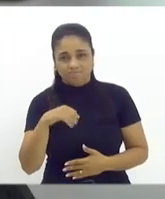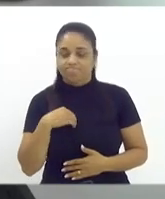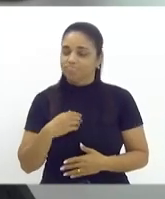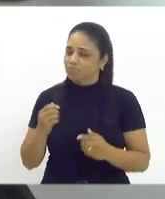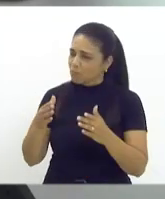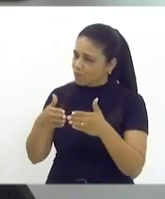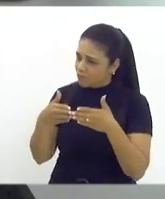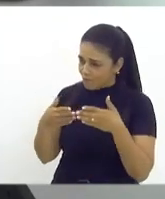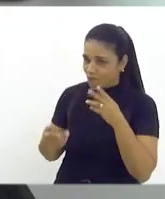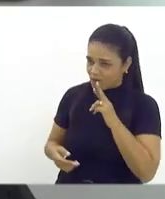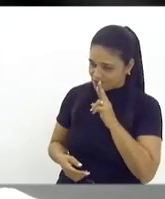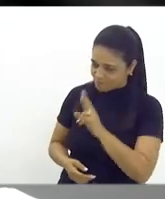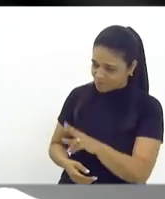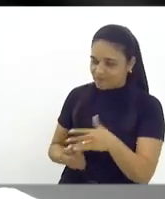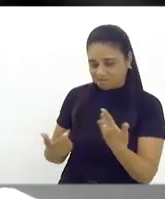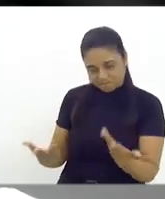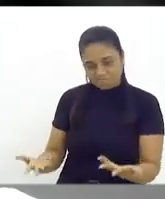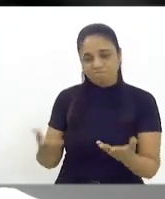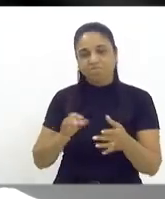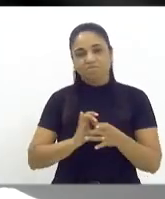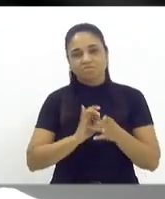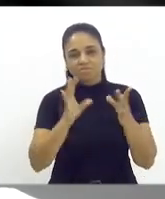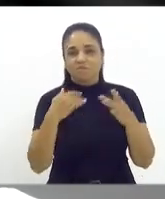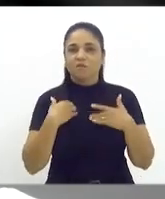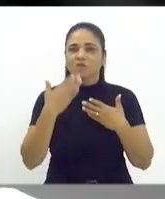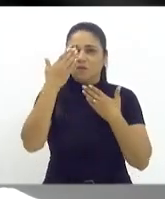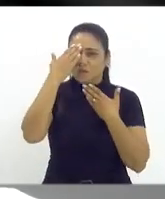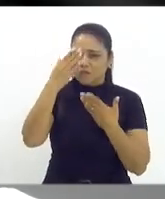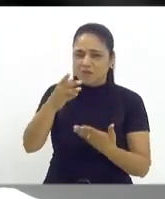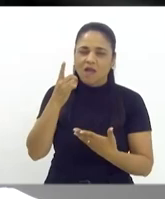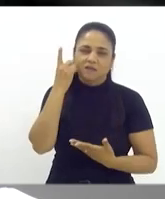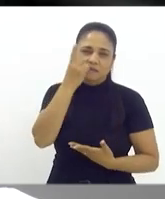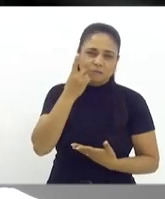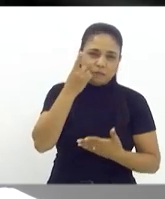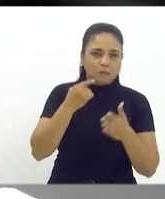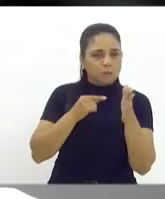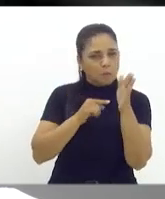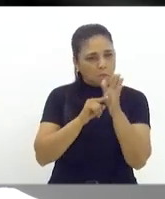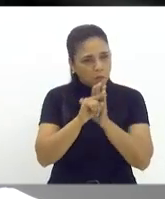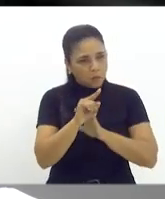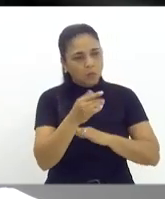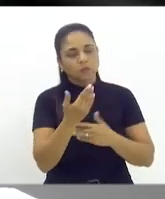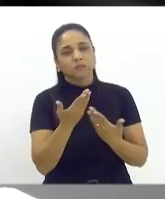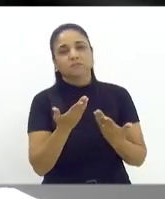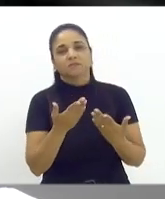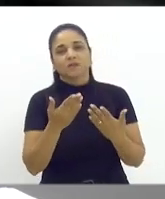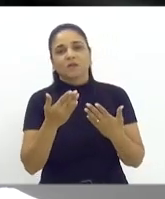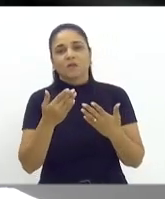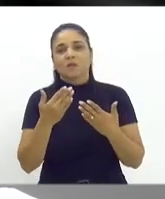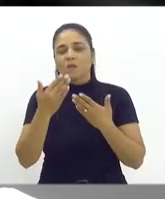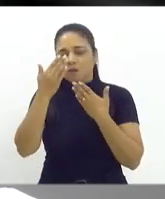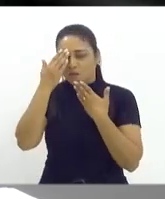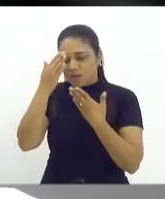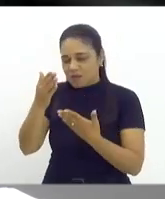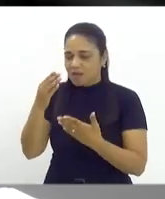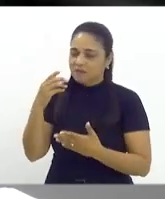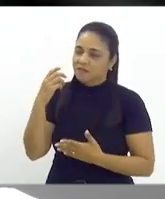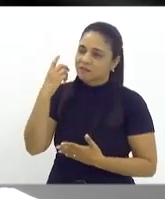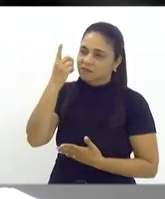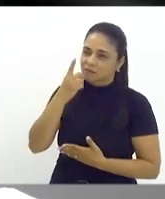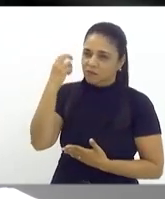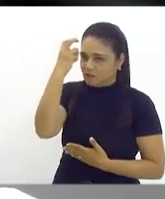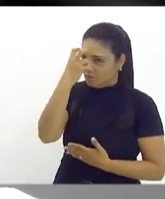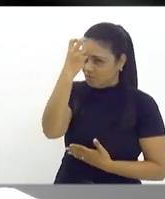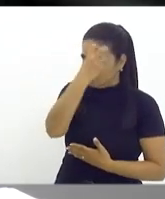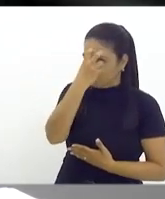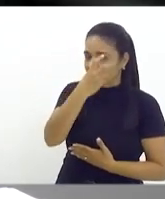obrigada bom obrigada deputada pela pela pergunta para deputada Verônica muito obrigada pela pela